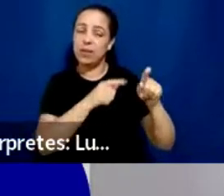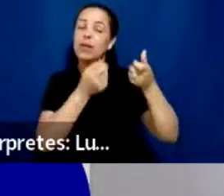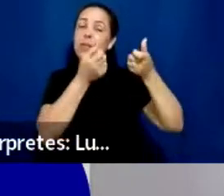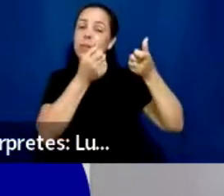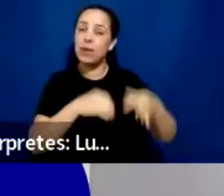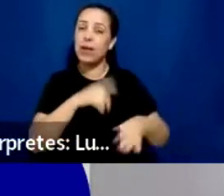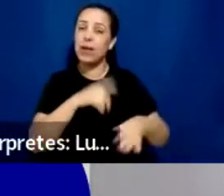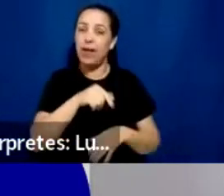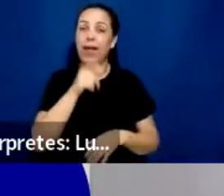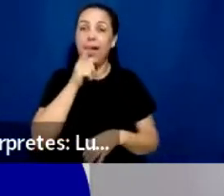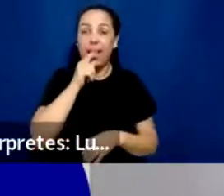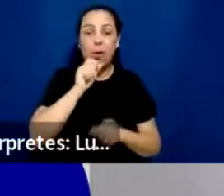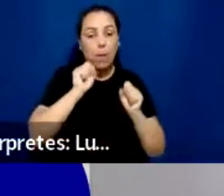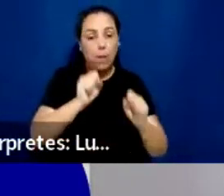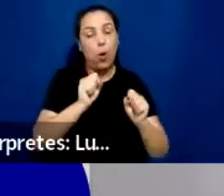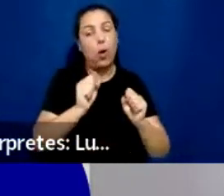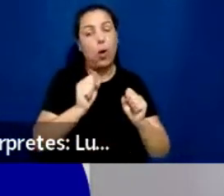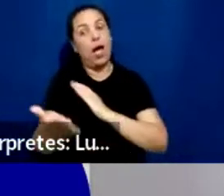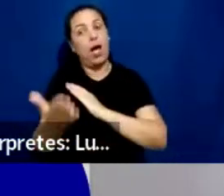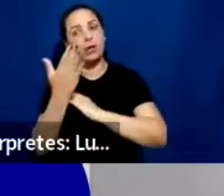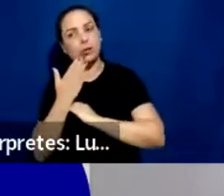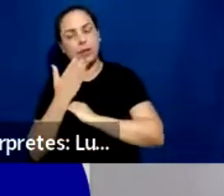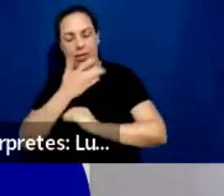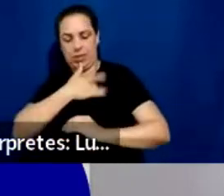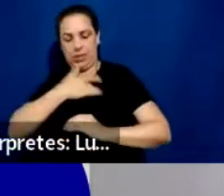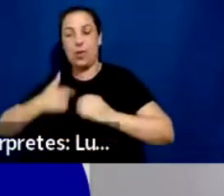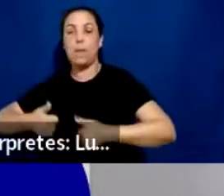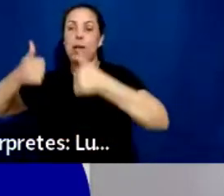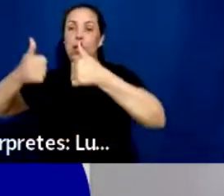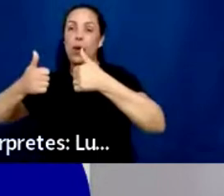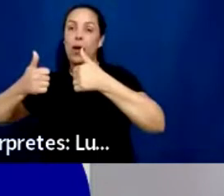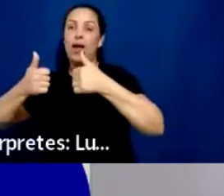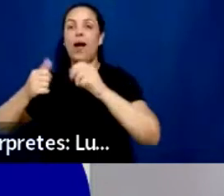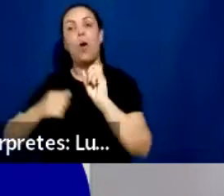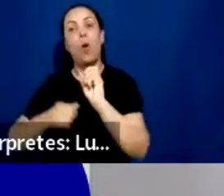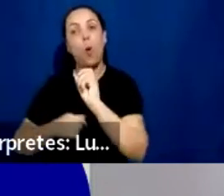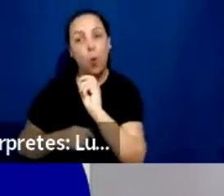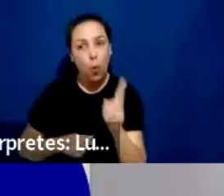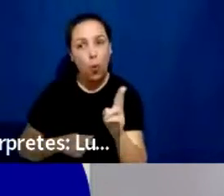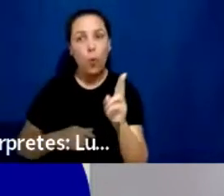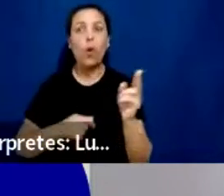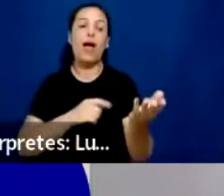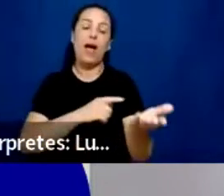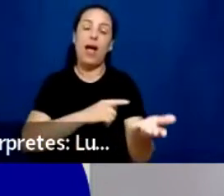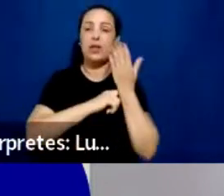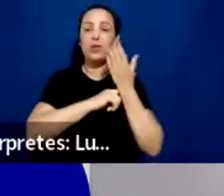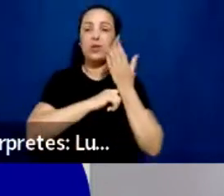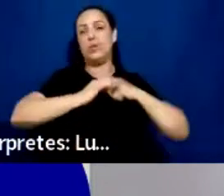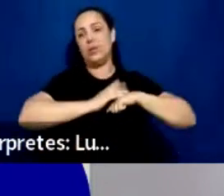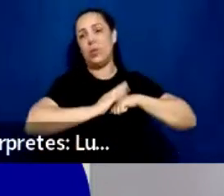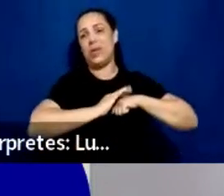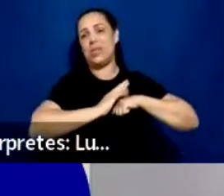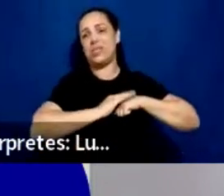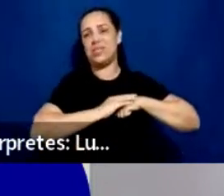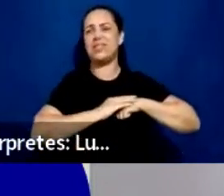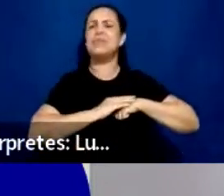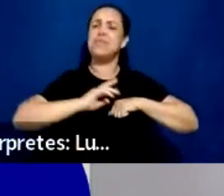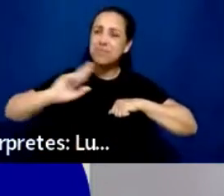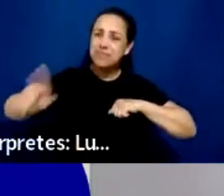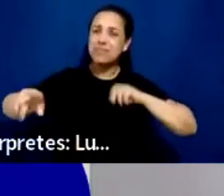Uma água apropriada, adequada, reestabelece a saúde. Uma água